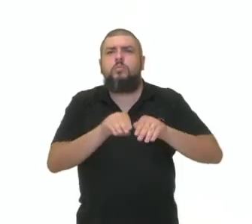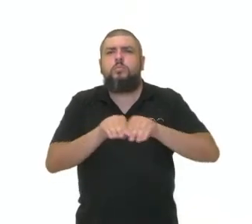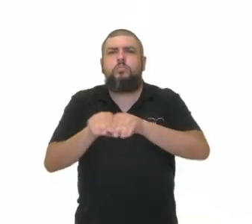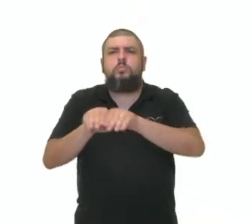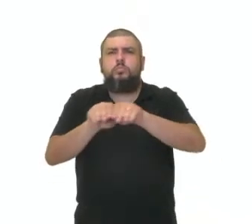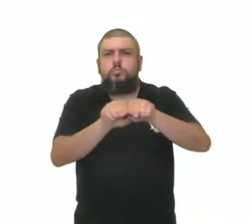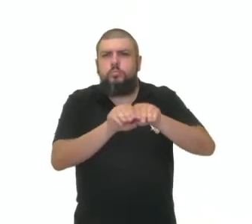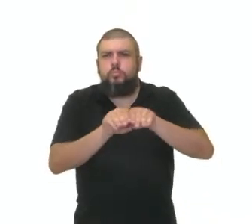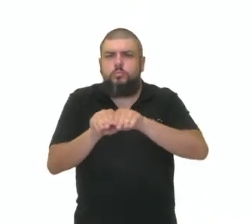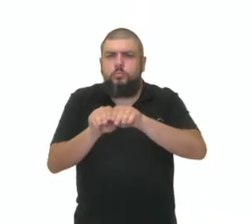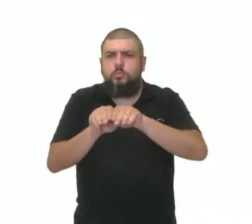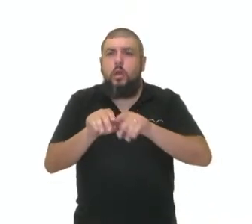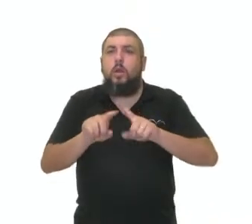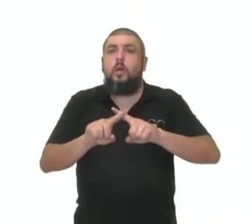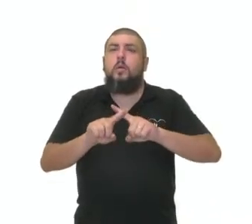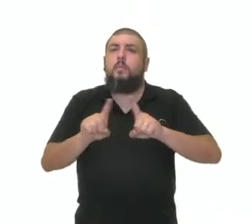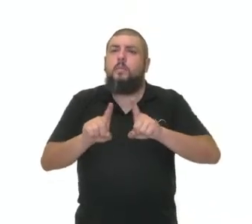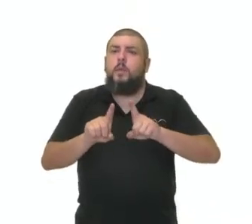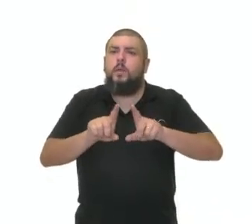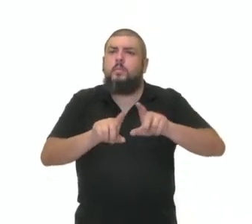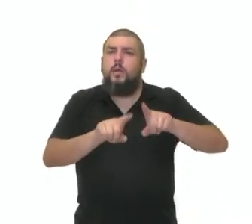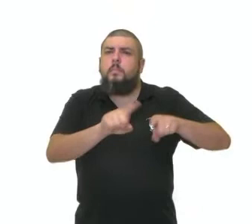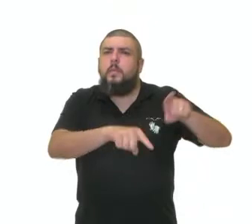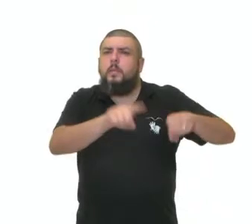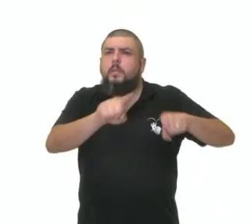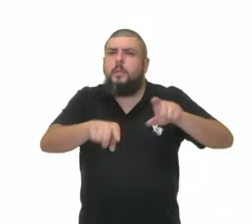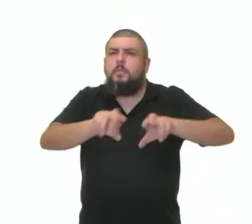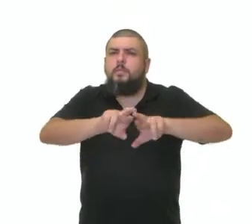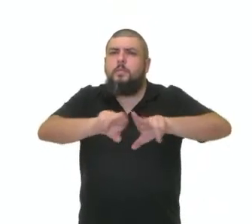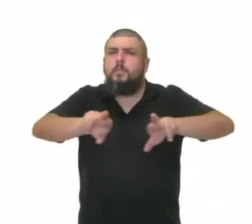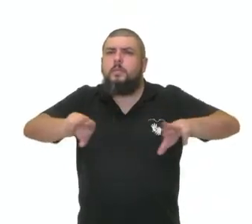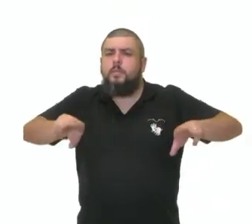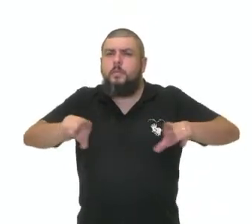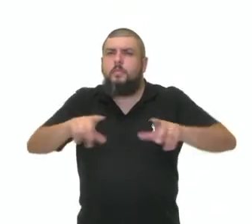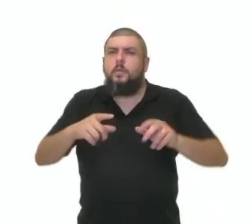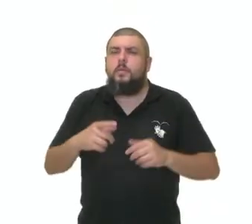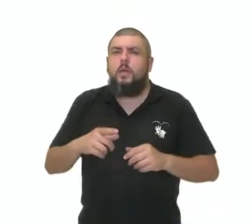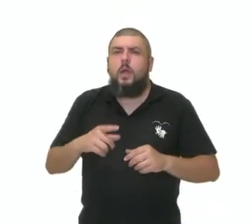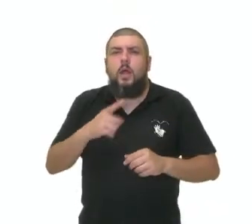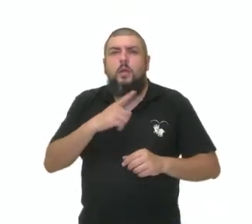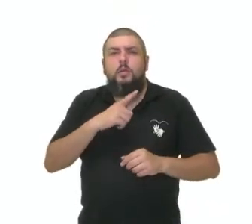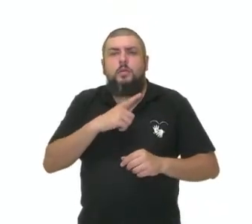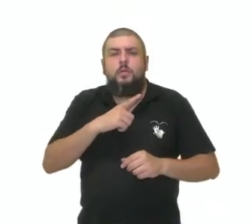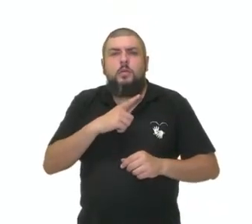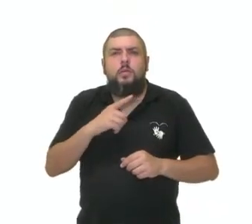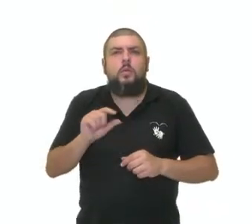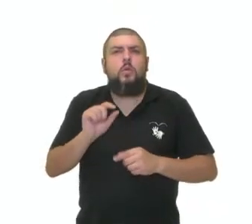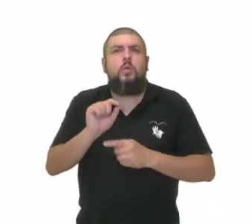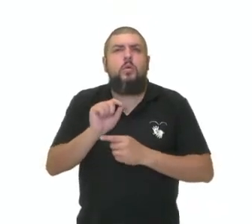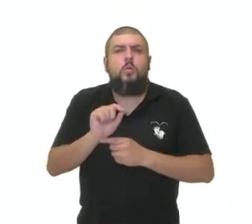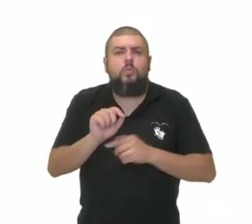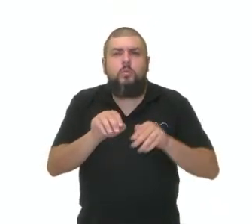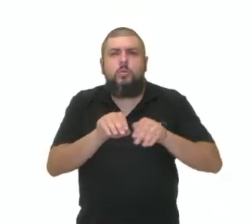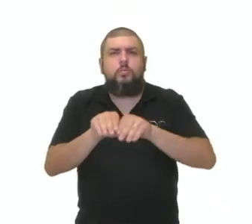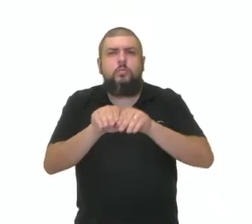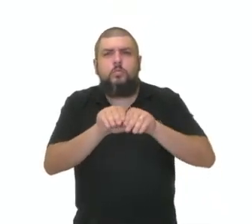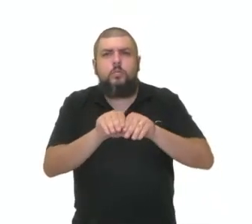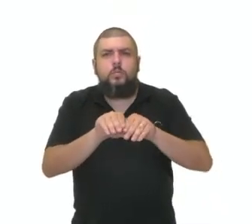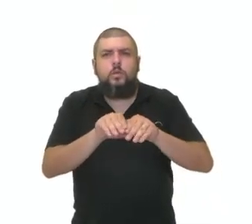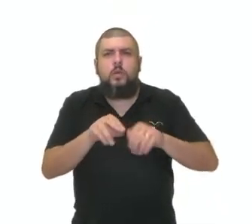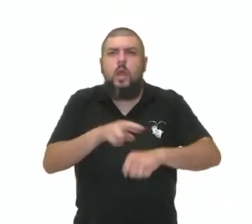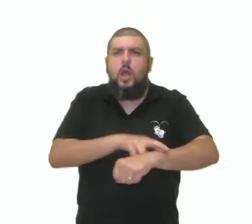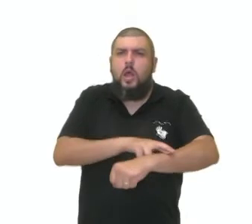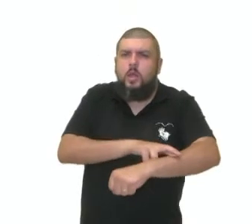em direitos, mas diferentes uma da outra. Todos os seres humanos possuem direitos sem qualquer distinção de raça, cor,